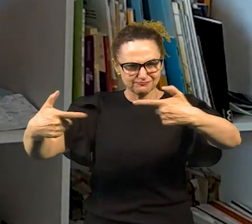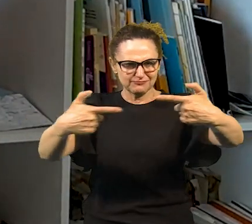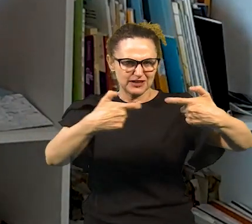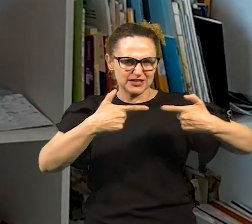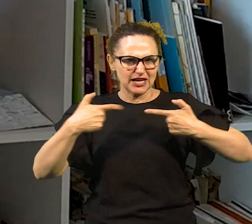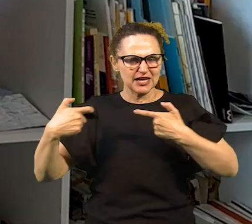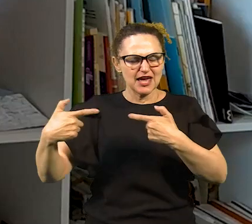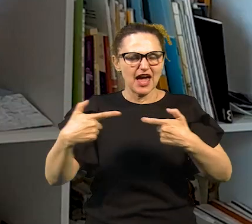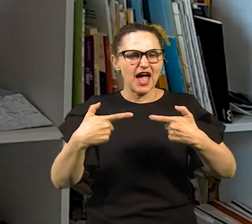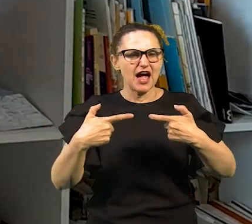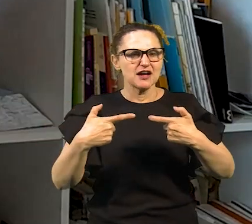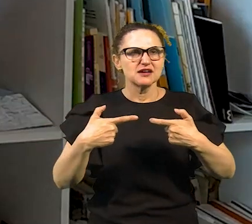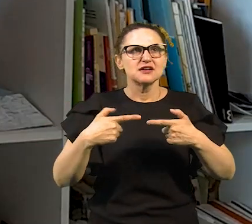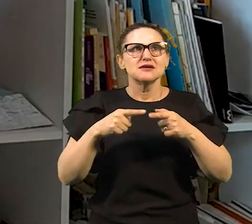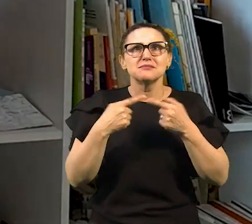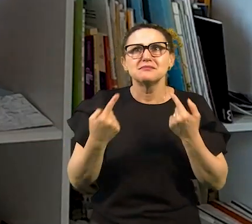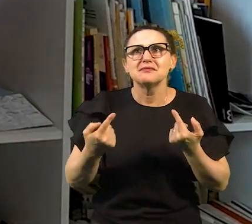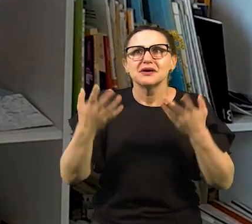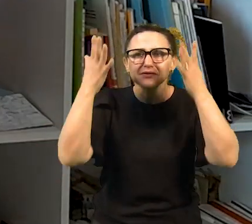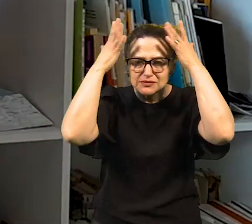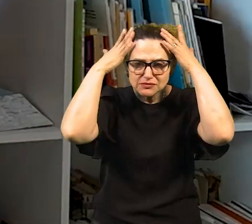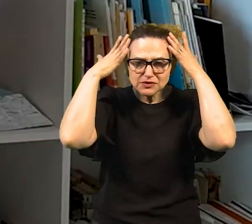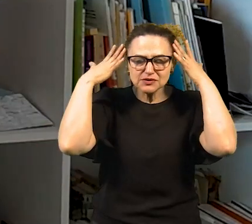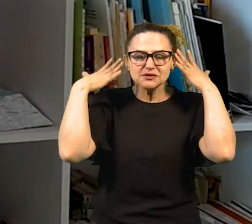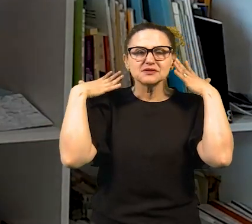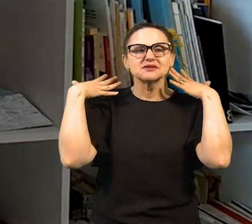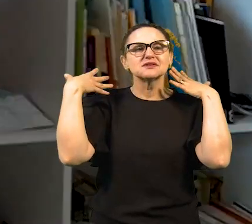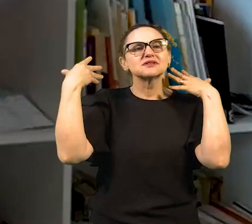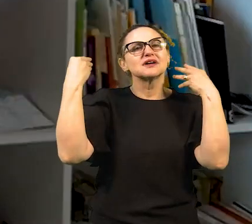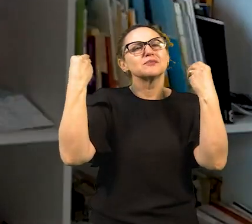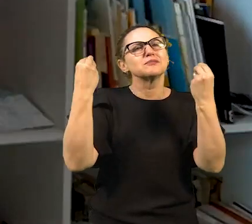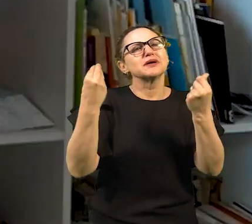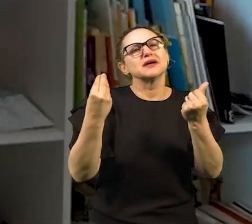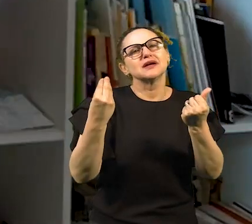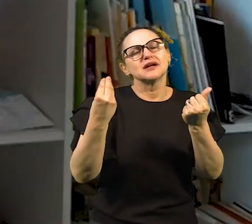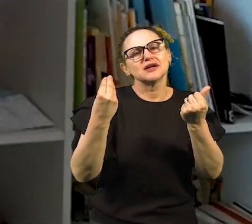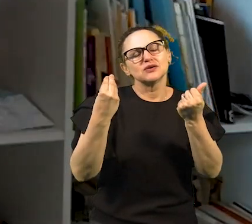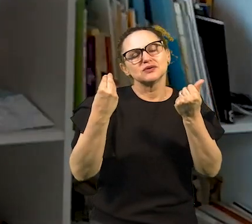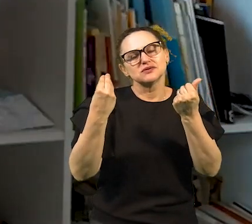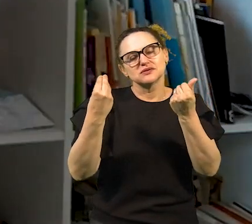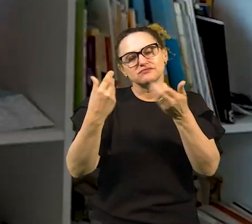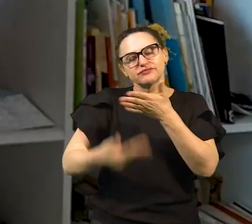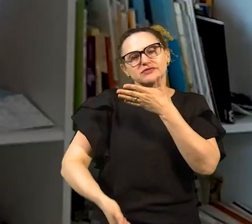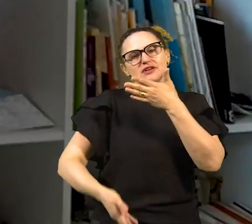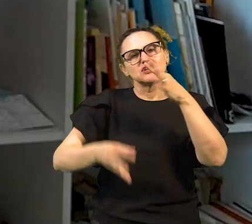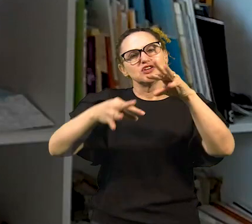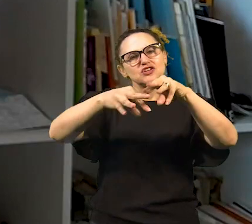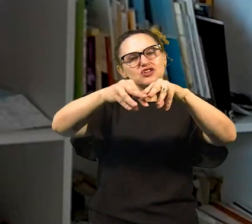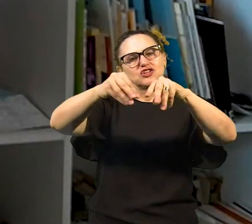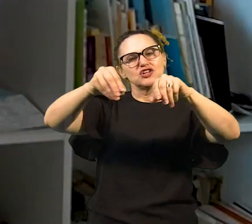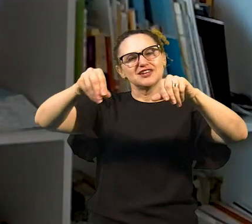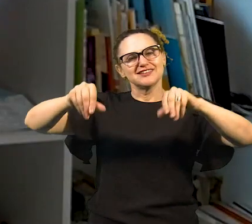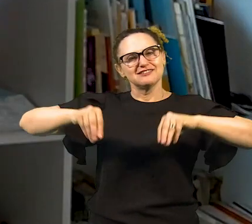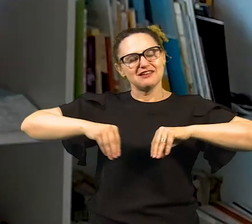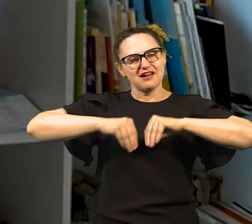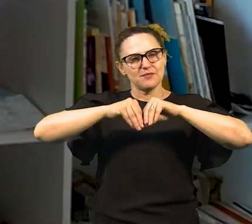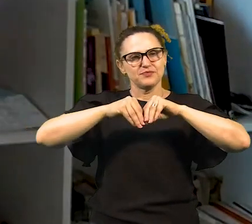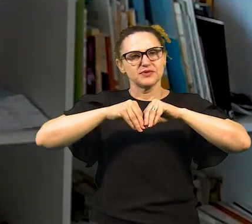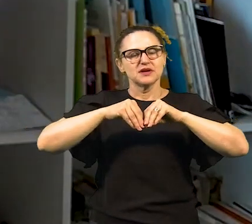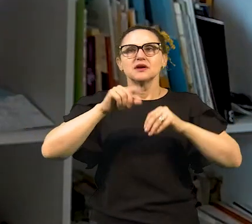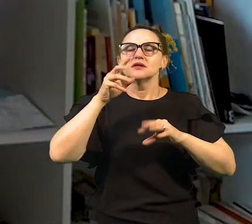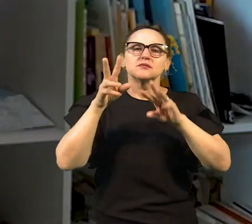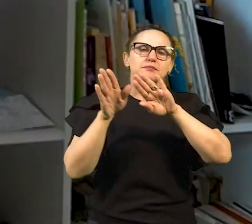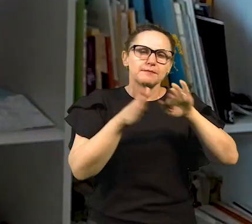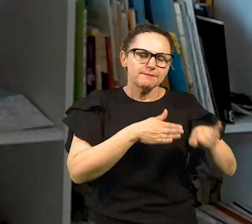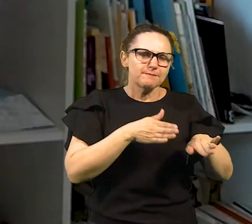de deixar-me apenas os cabelos na frialdade inorgânica da terra. Então é uma poesia que traz alguma coisa de ciência, alguma coisa de